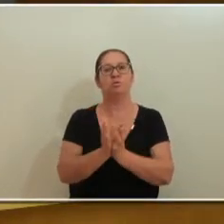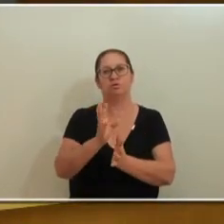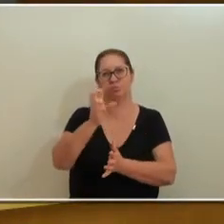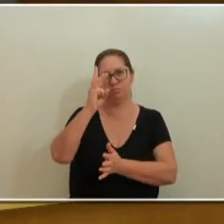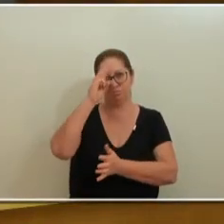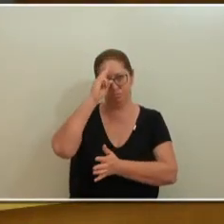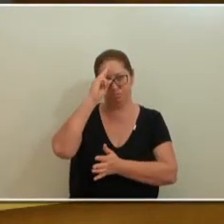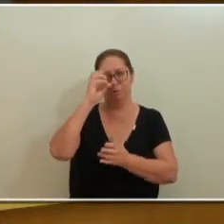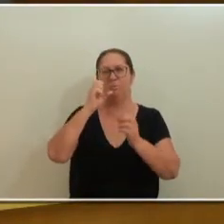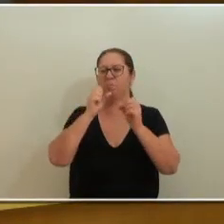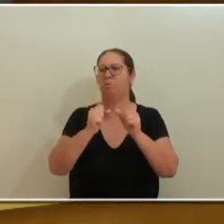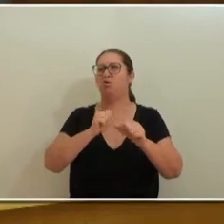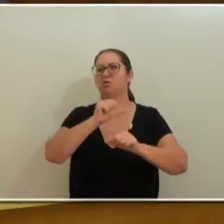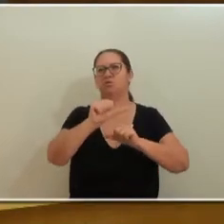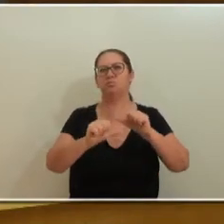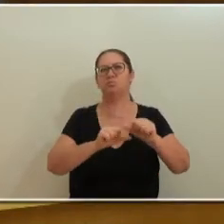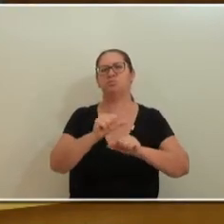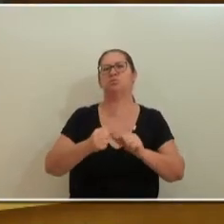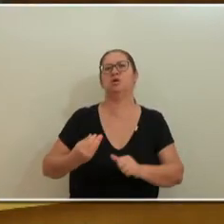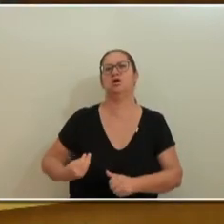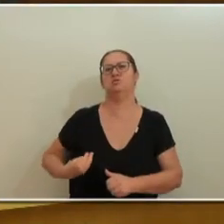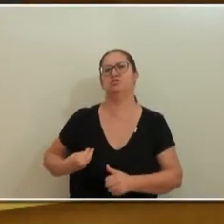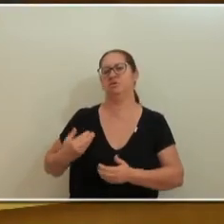transforma todos os dias,